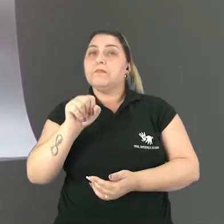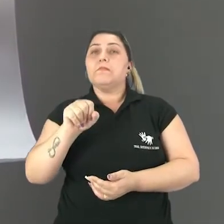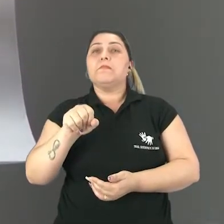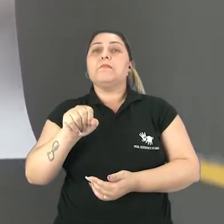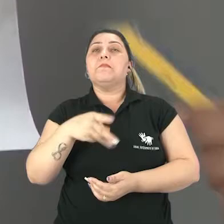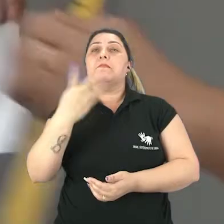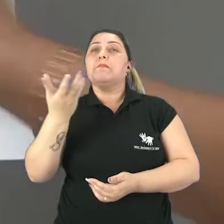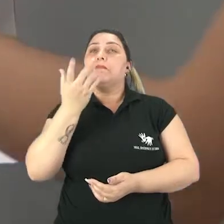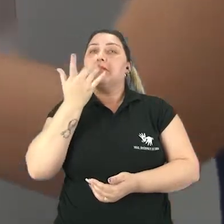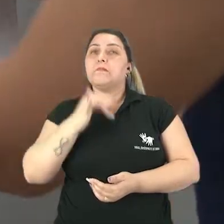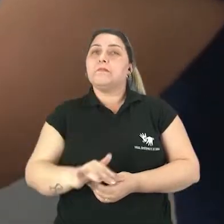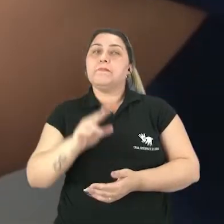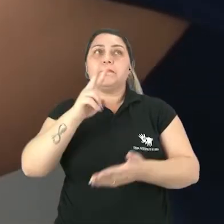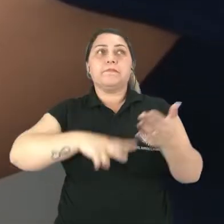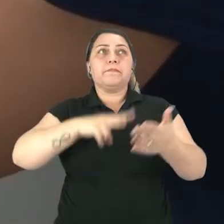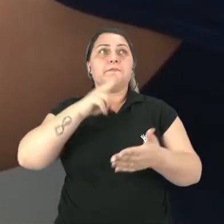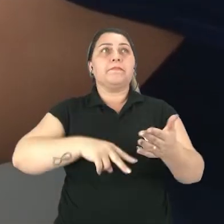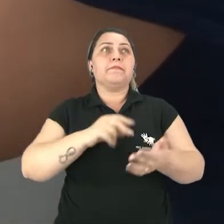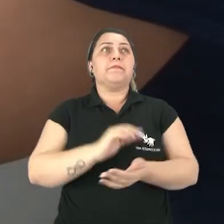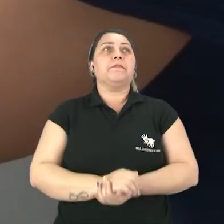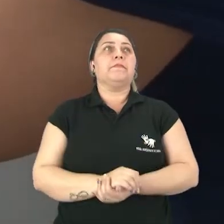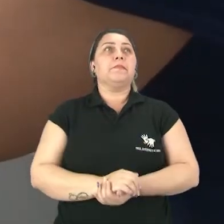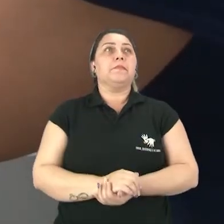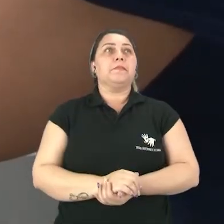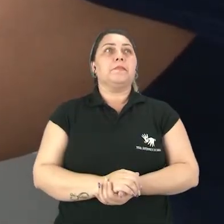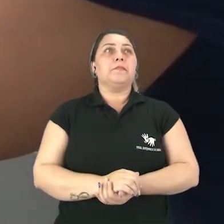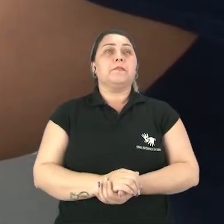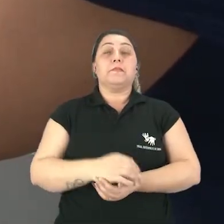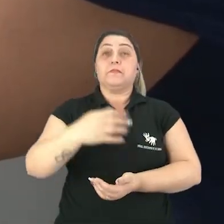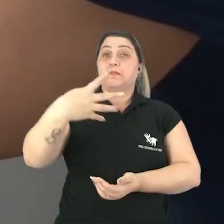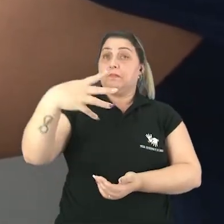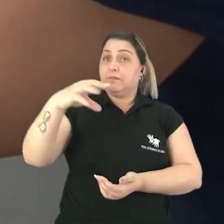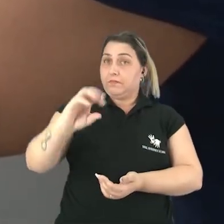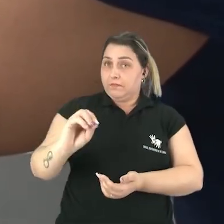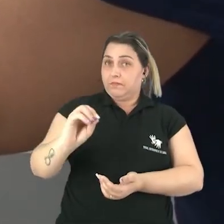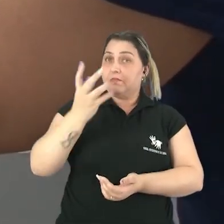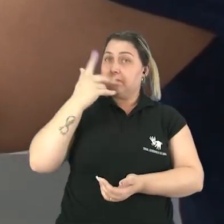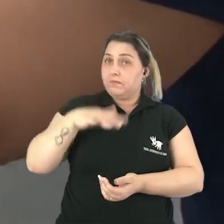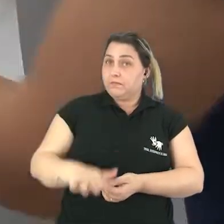crianças leram a história dos 3 porquinhos? Olha só.